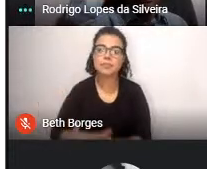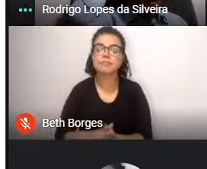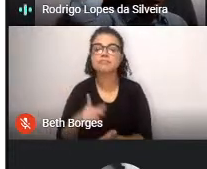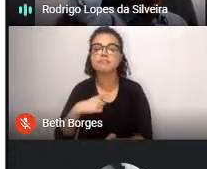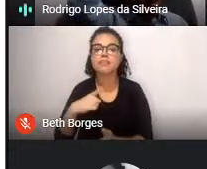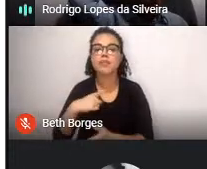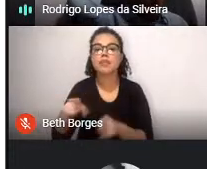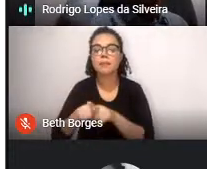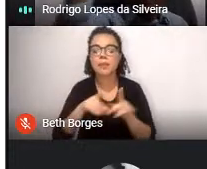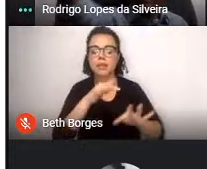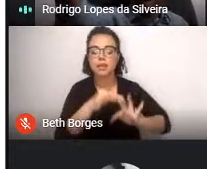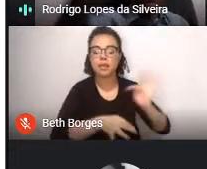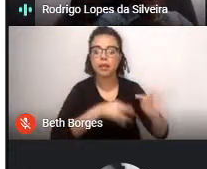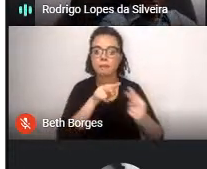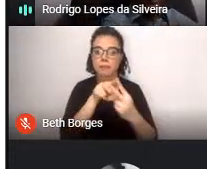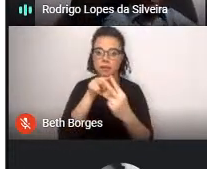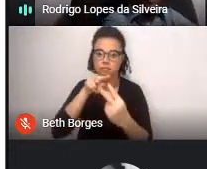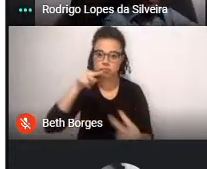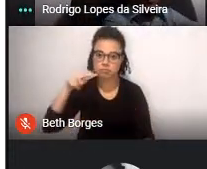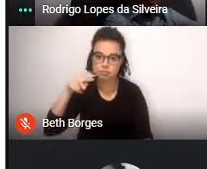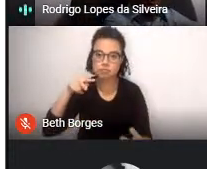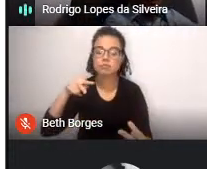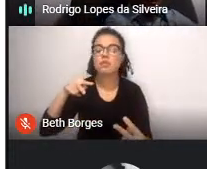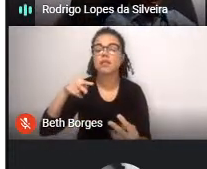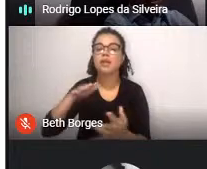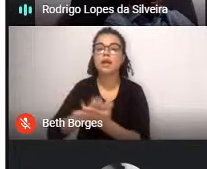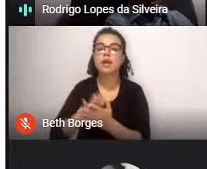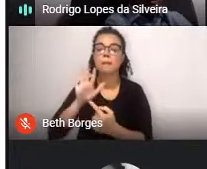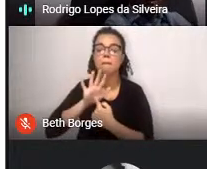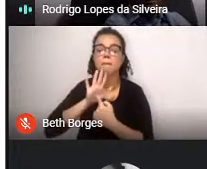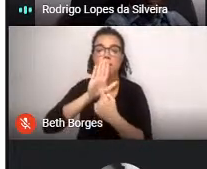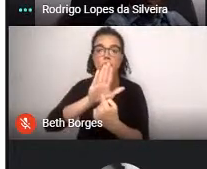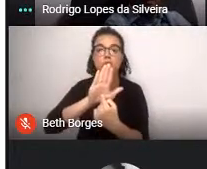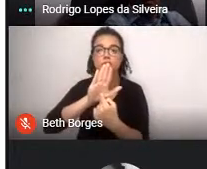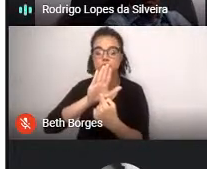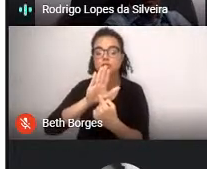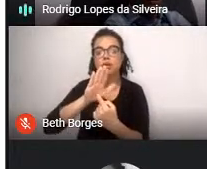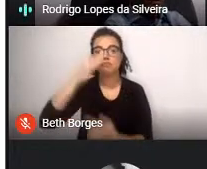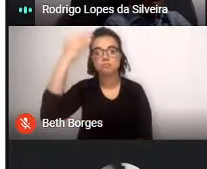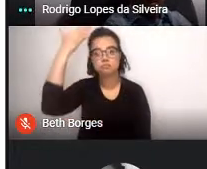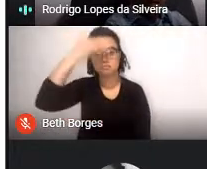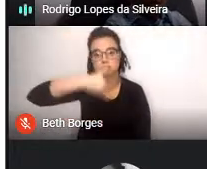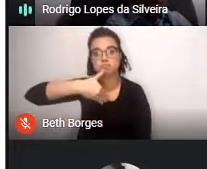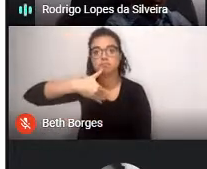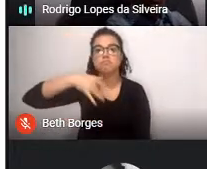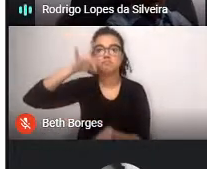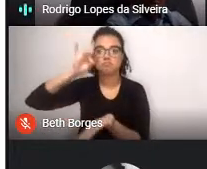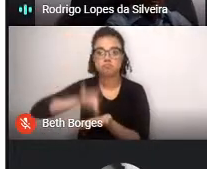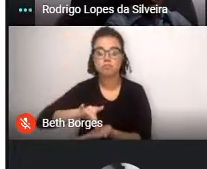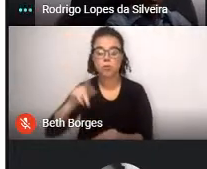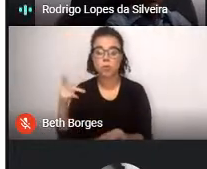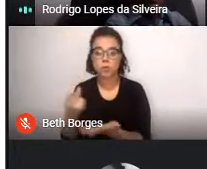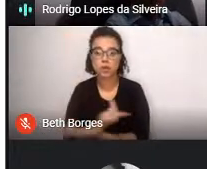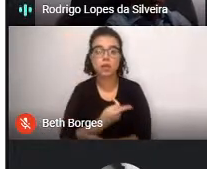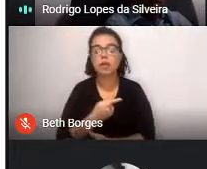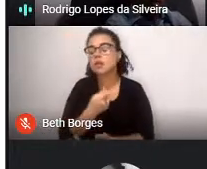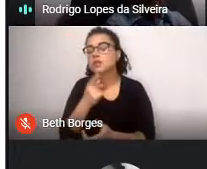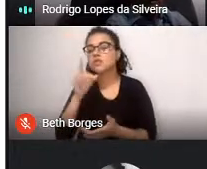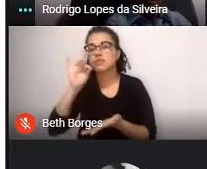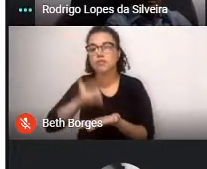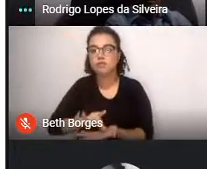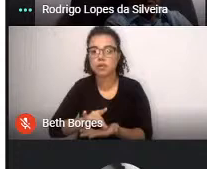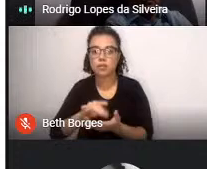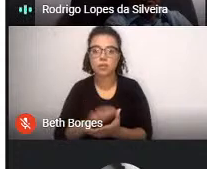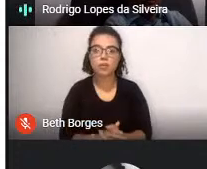tá? A gente consegue mostrar para o paciente a realidade. Ou seja, não é no que você